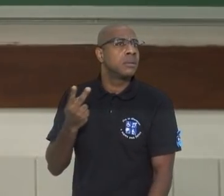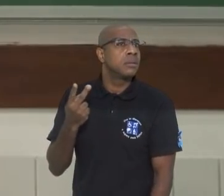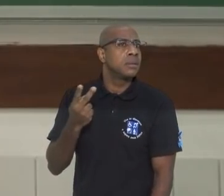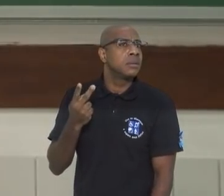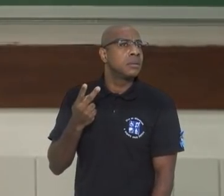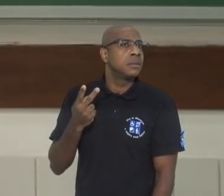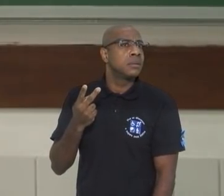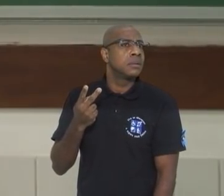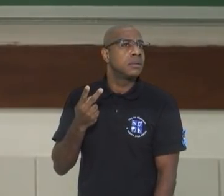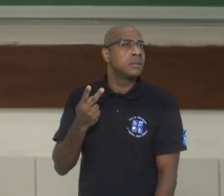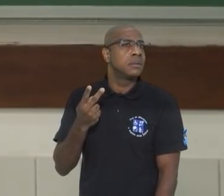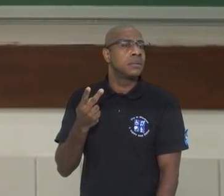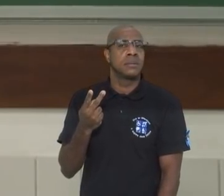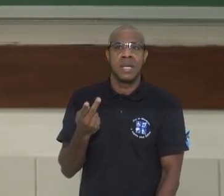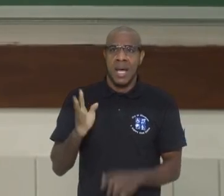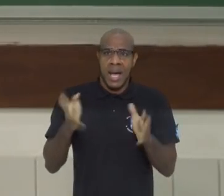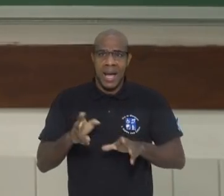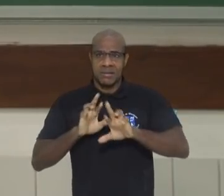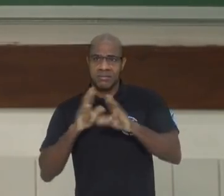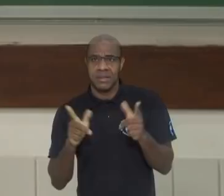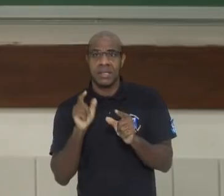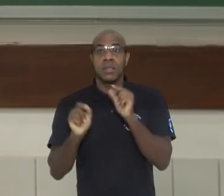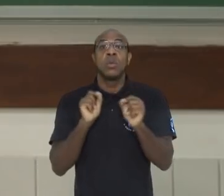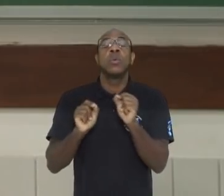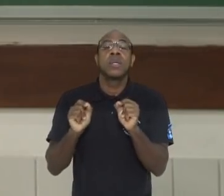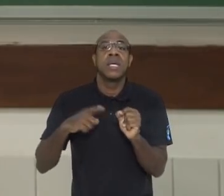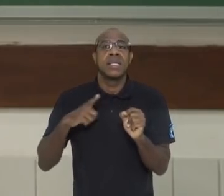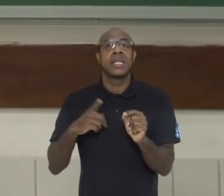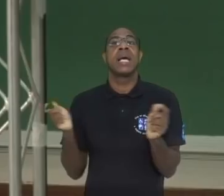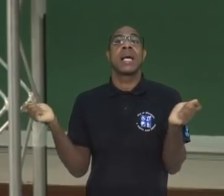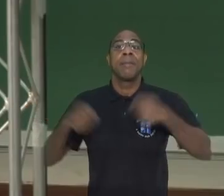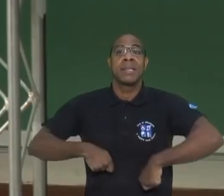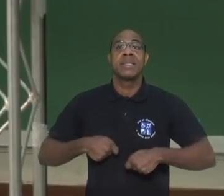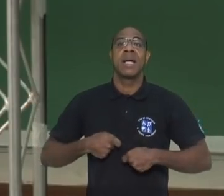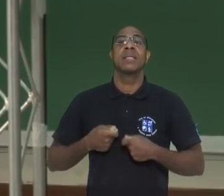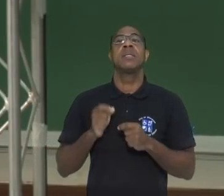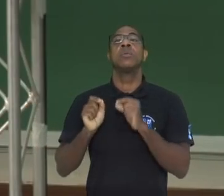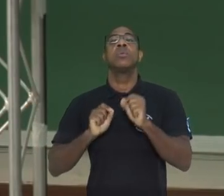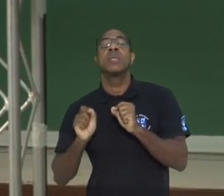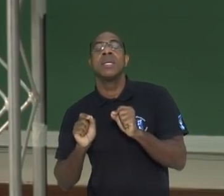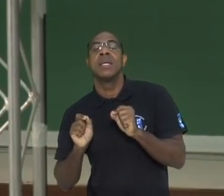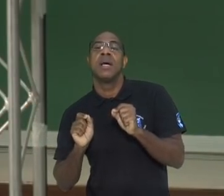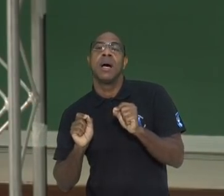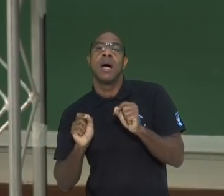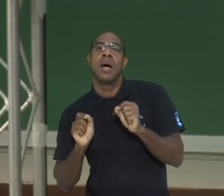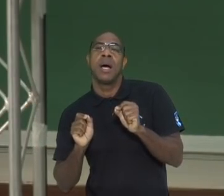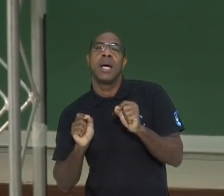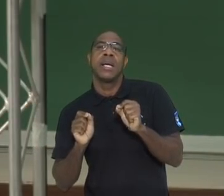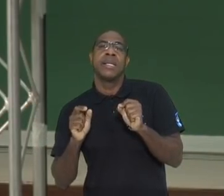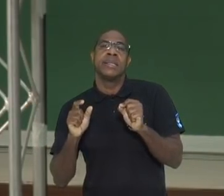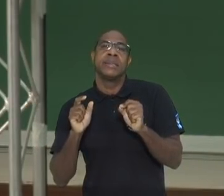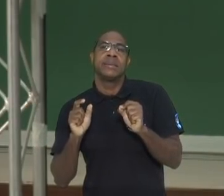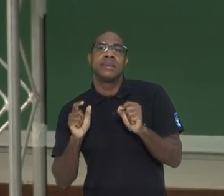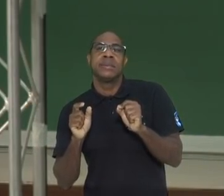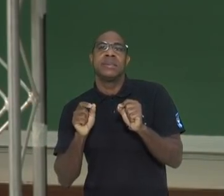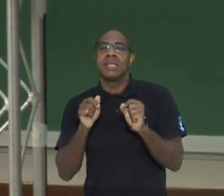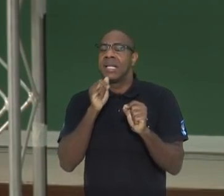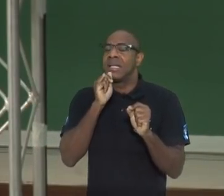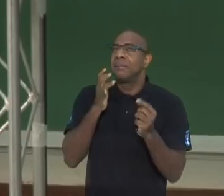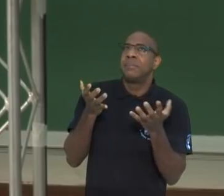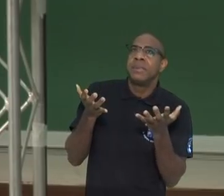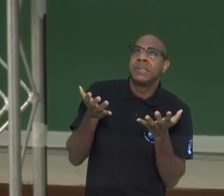A diferença é que ele tem a capacidade de, como se ele